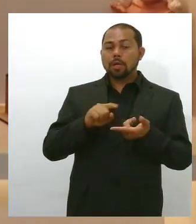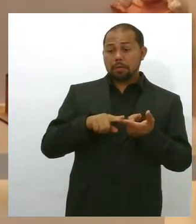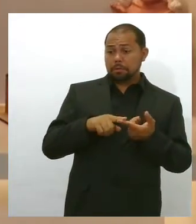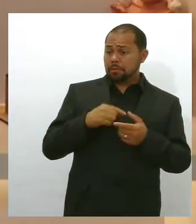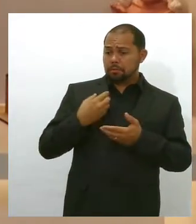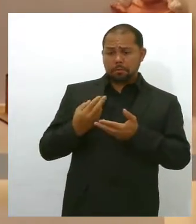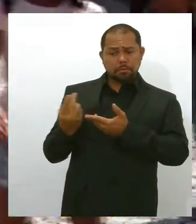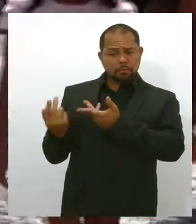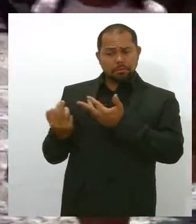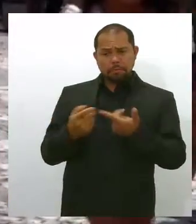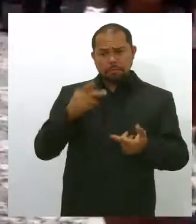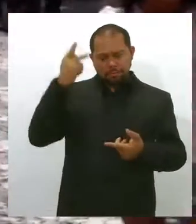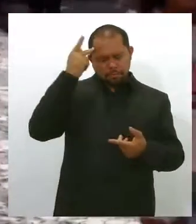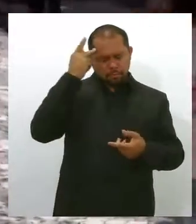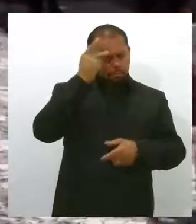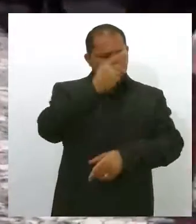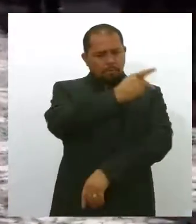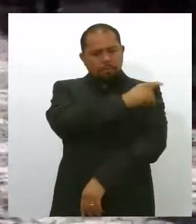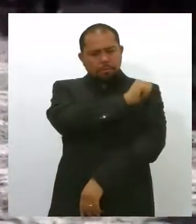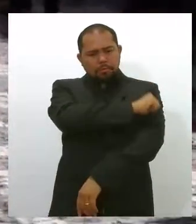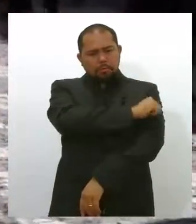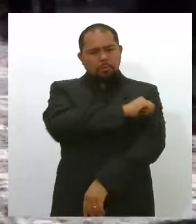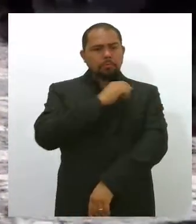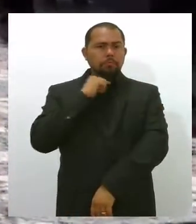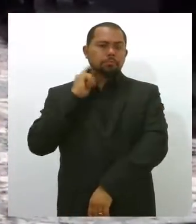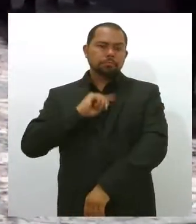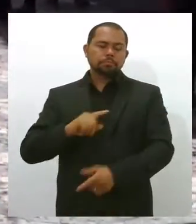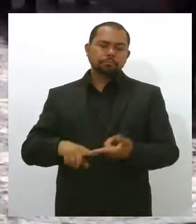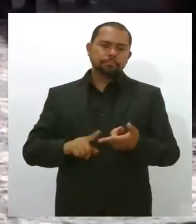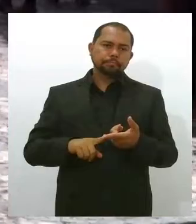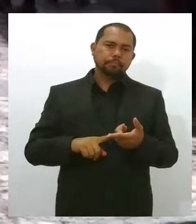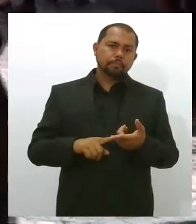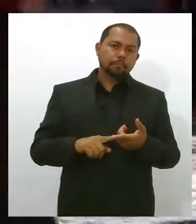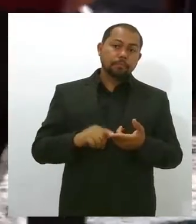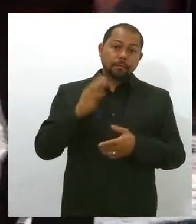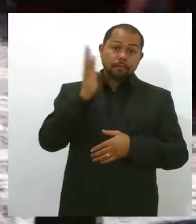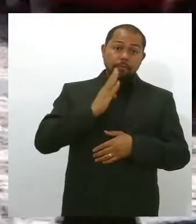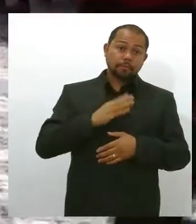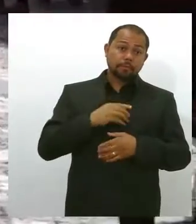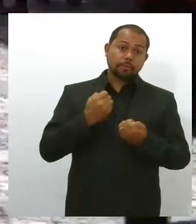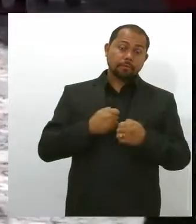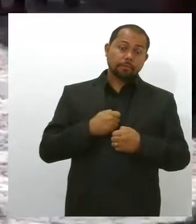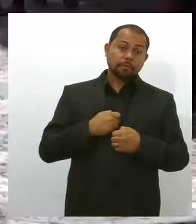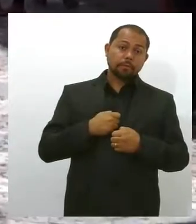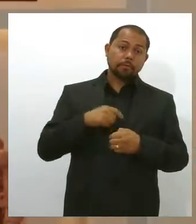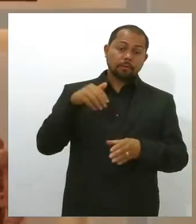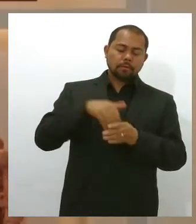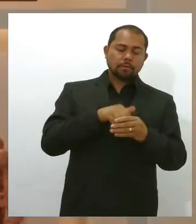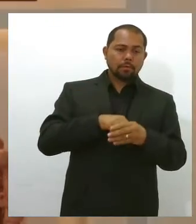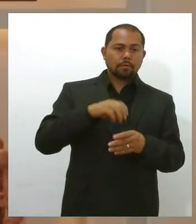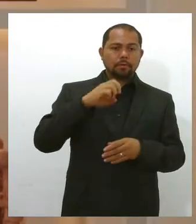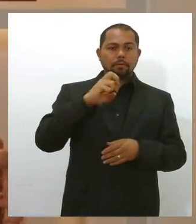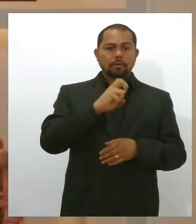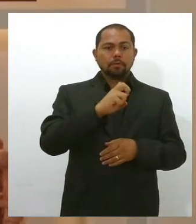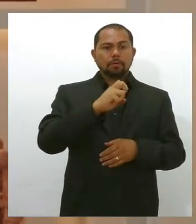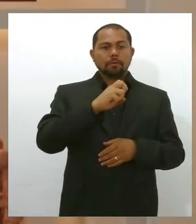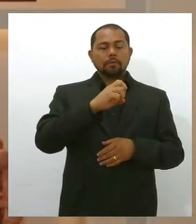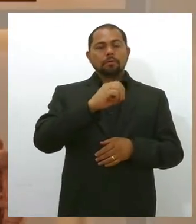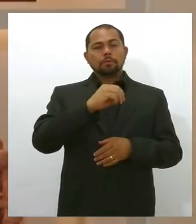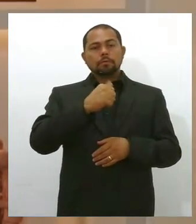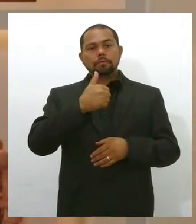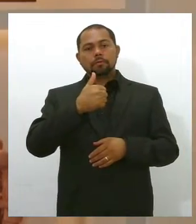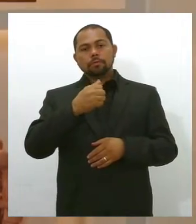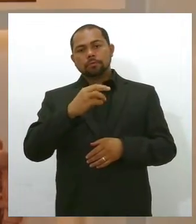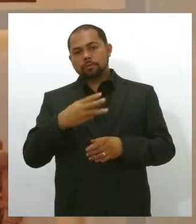estados da Federação o Brasil deverá eleger 513 deputados federais do dia dois de outubro e este cargo